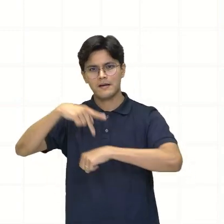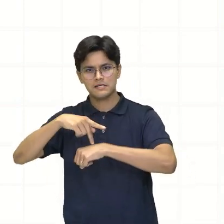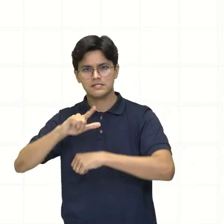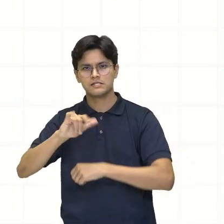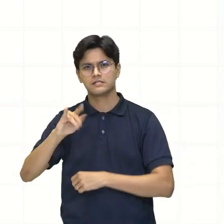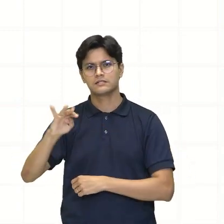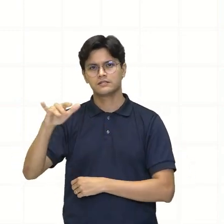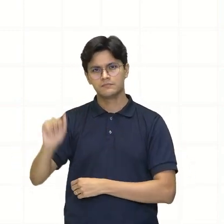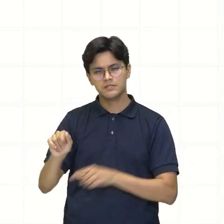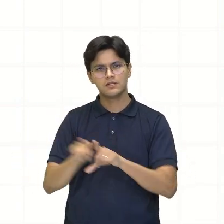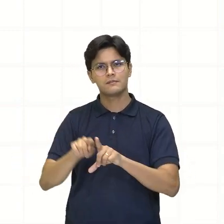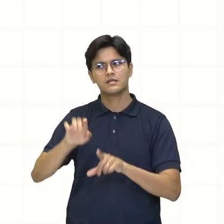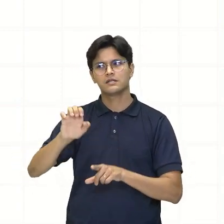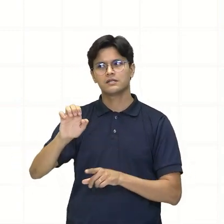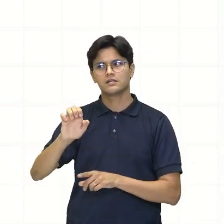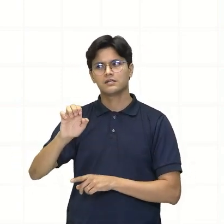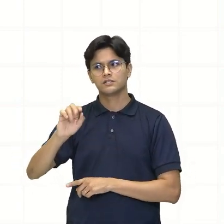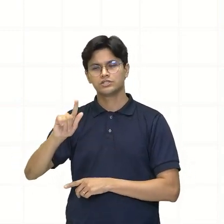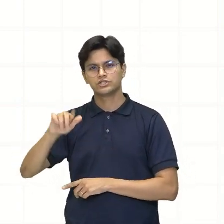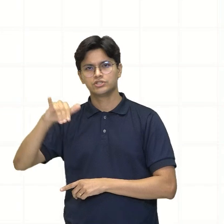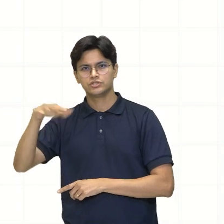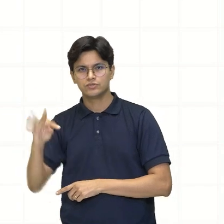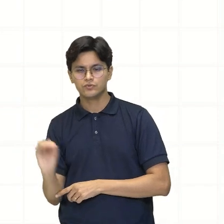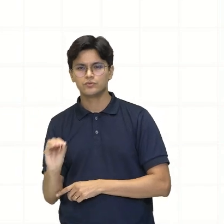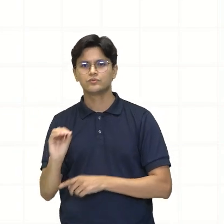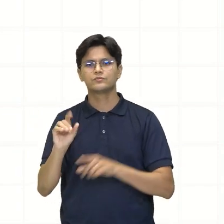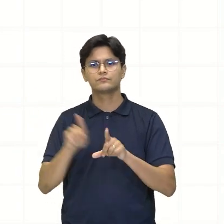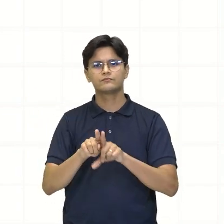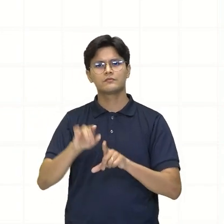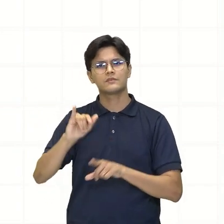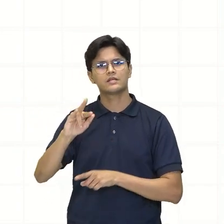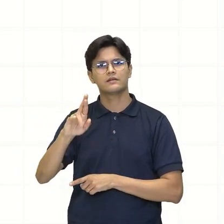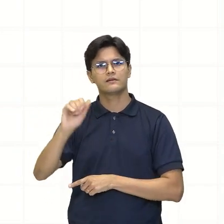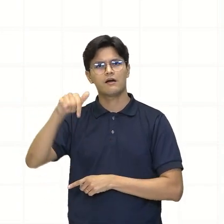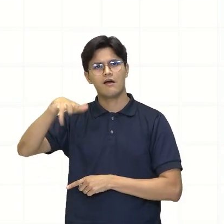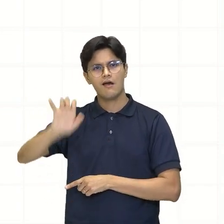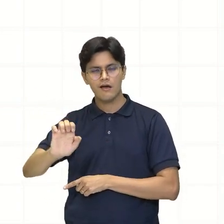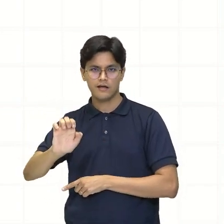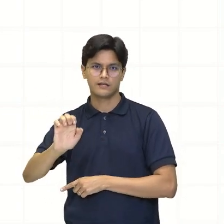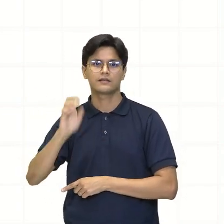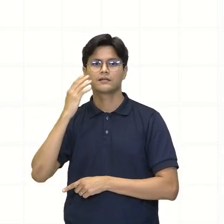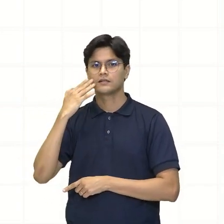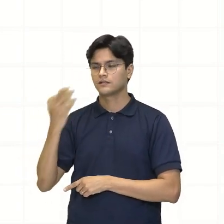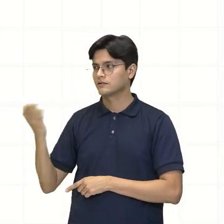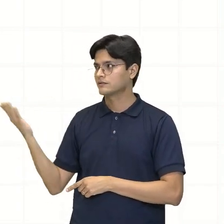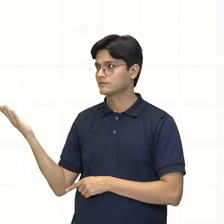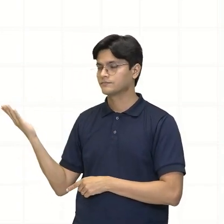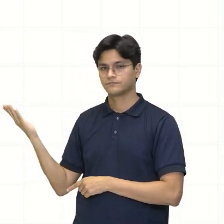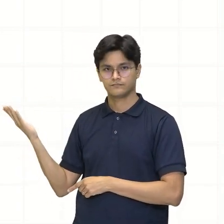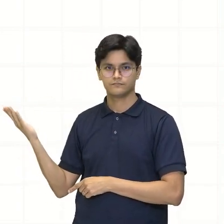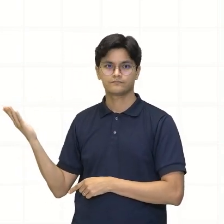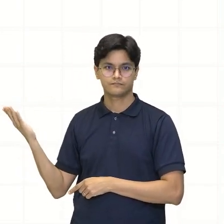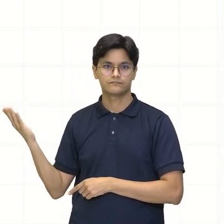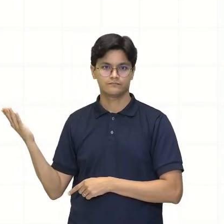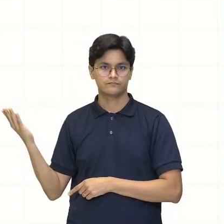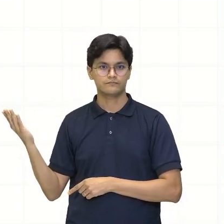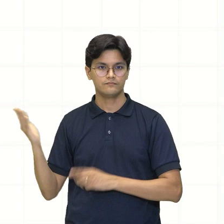e Irão. E a região em amarelo, que é o califado omíada, de 661